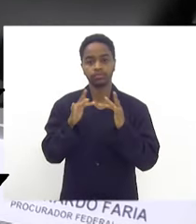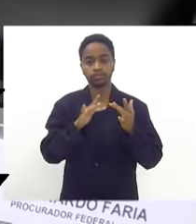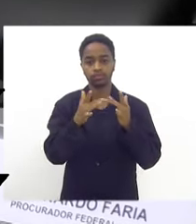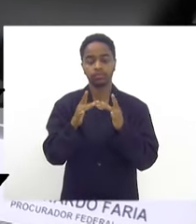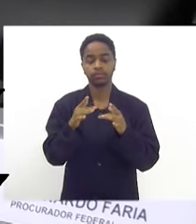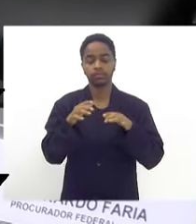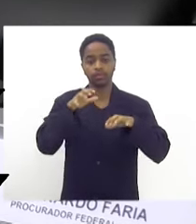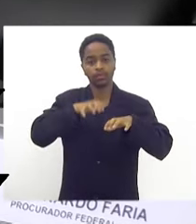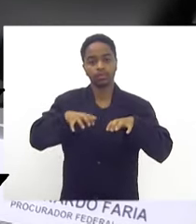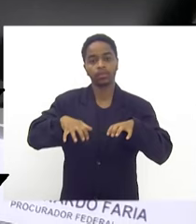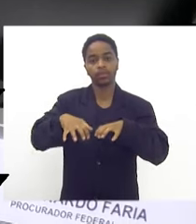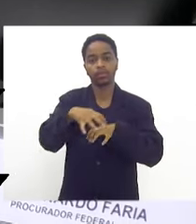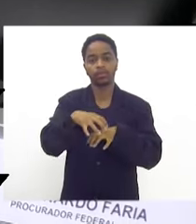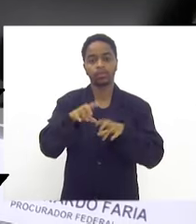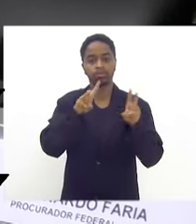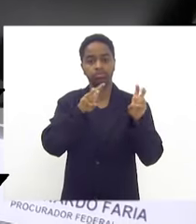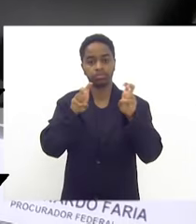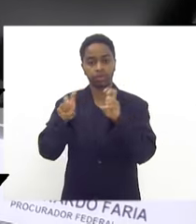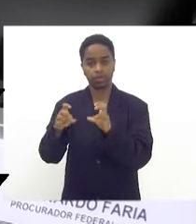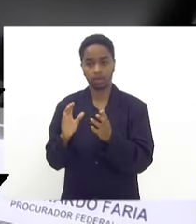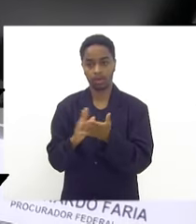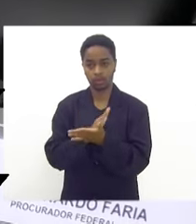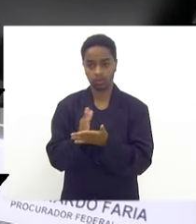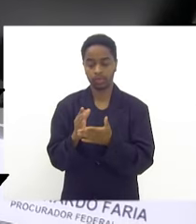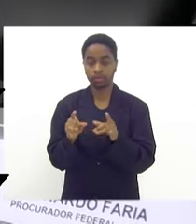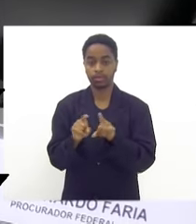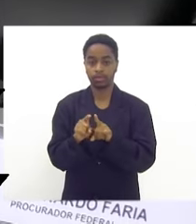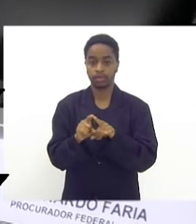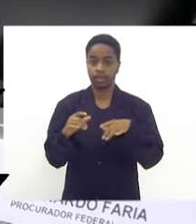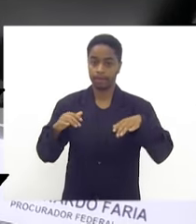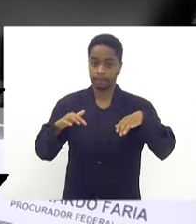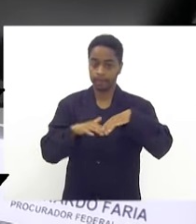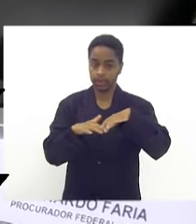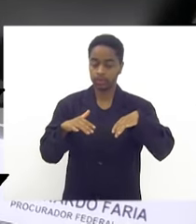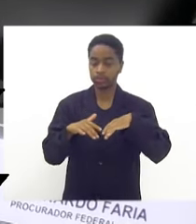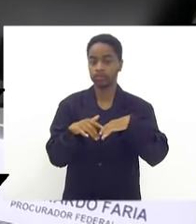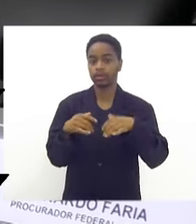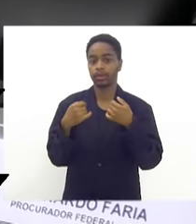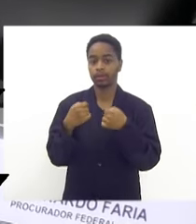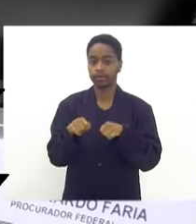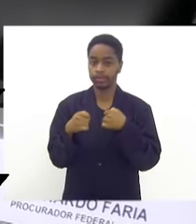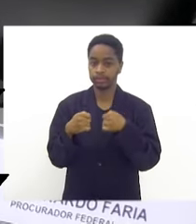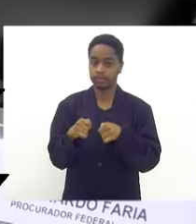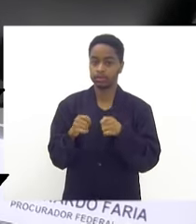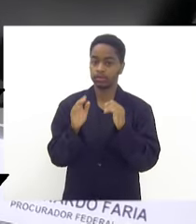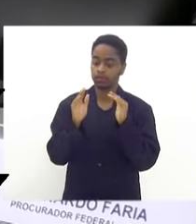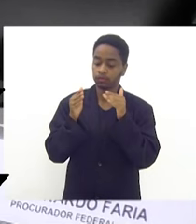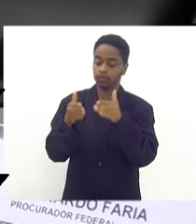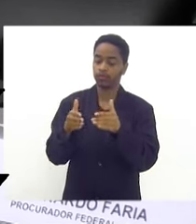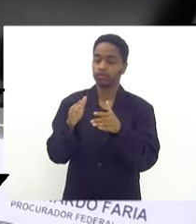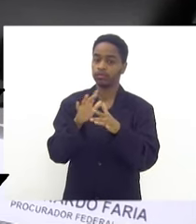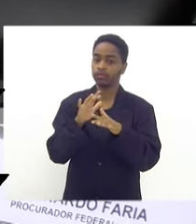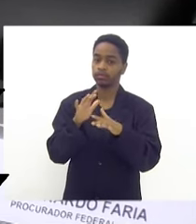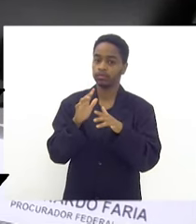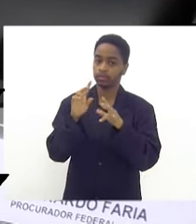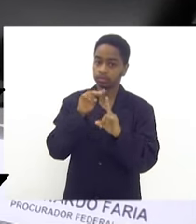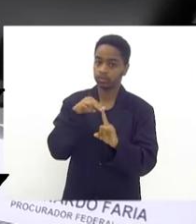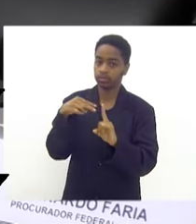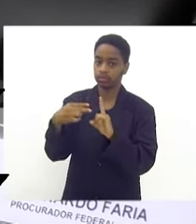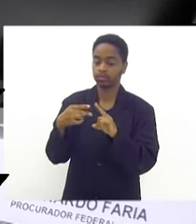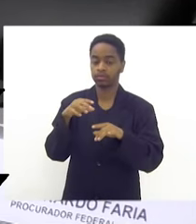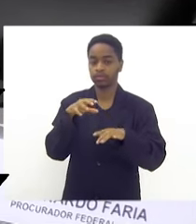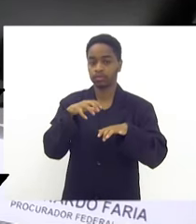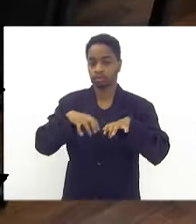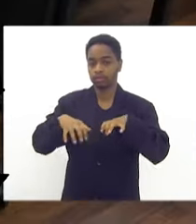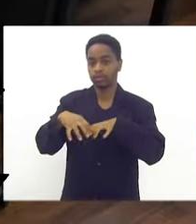Metropolitana para alguns temas e Bahia de guanab bara é um tema que deve ser abordado pela eh pela perspectiva Metropolitana pelo seu